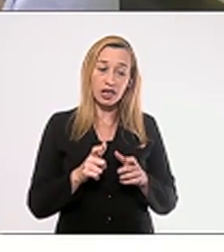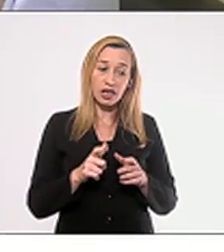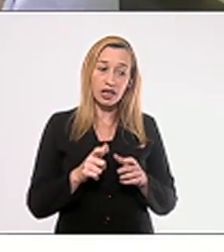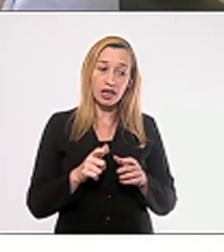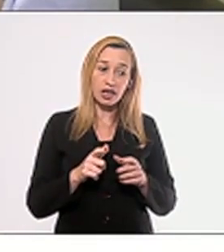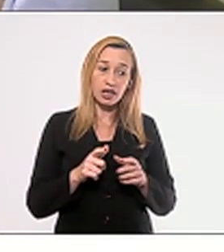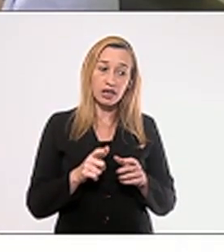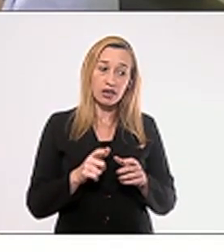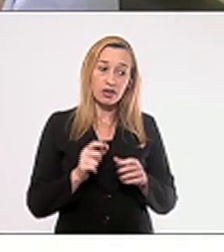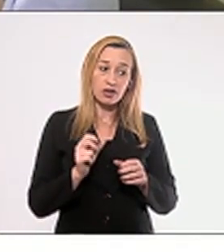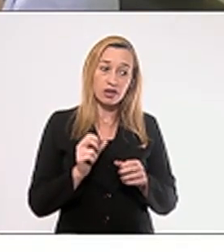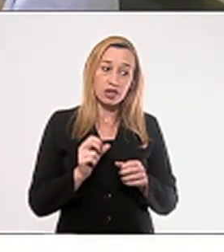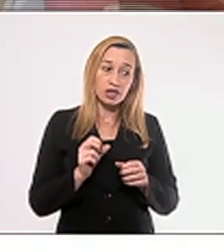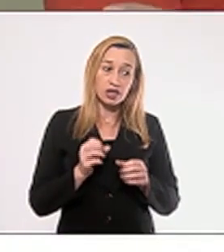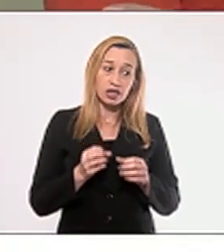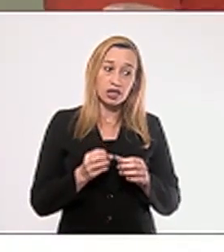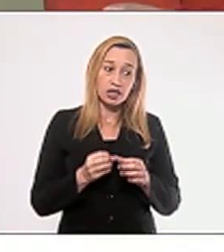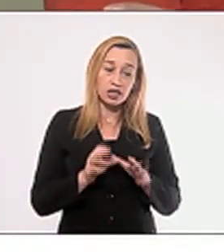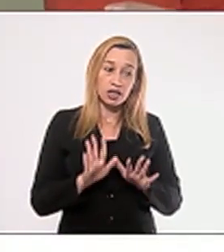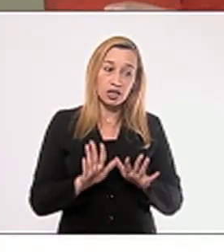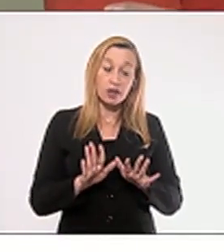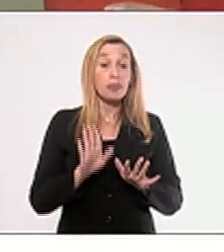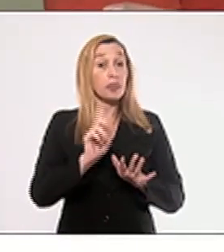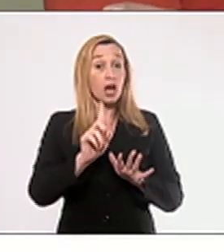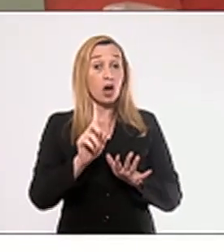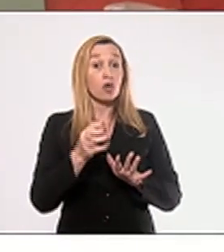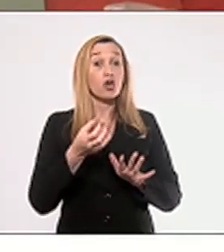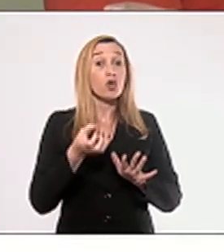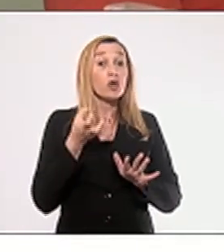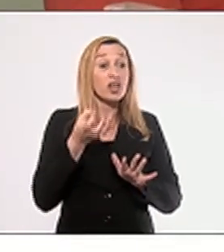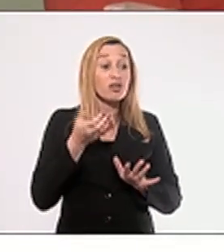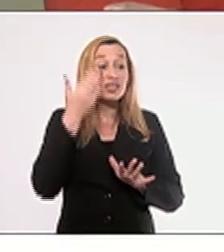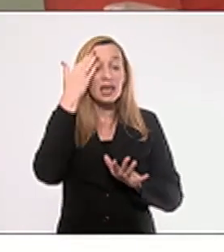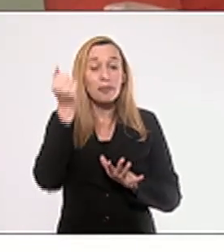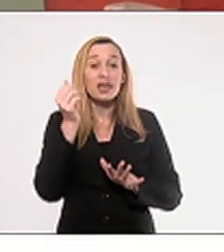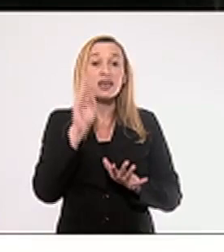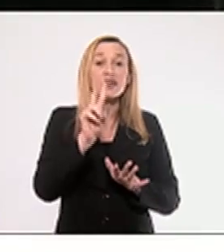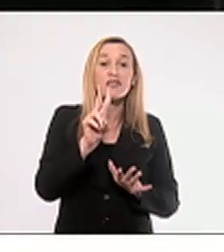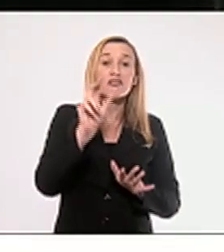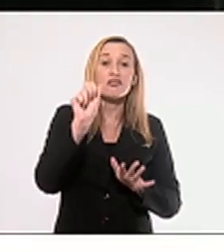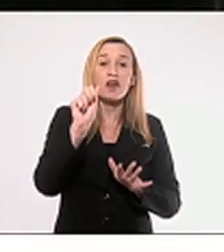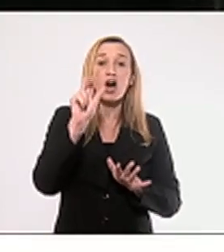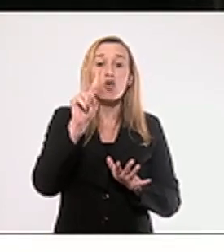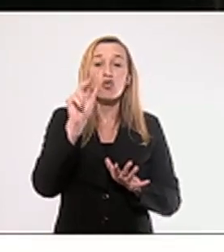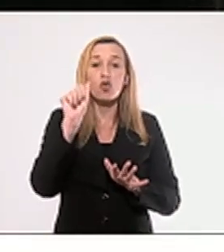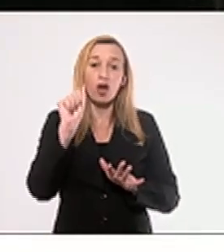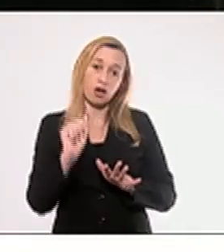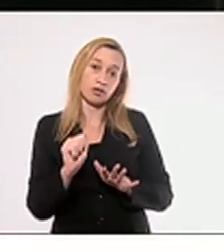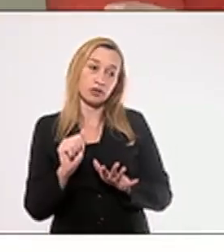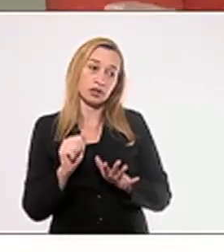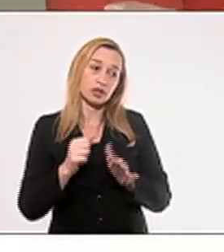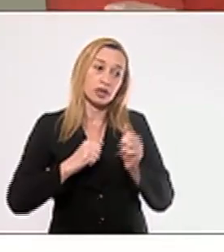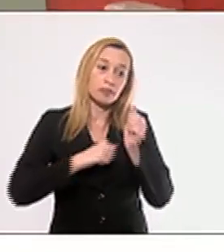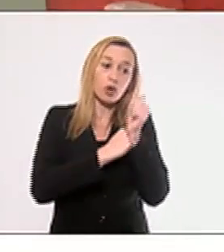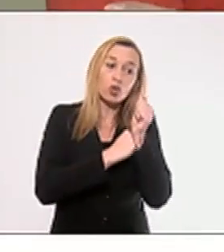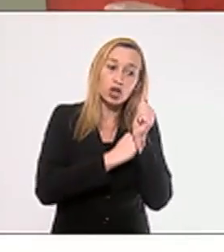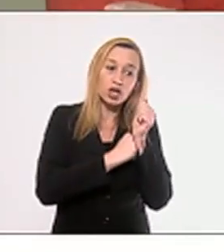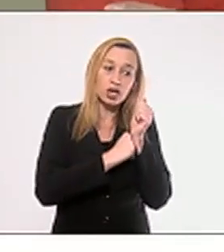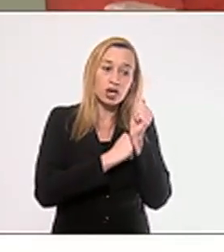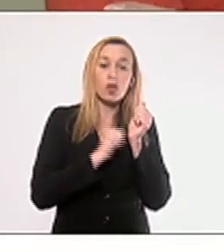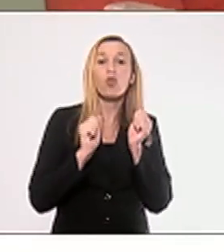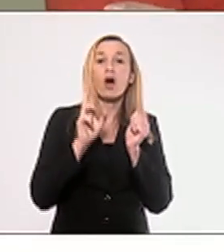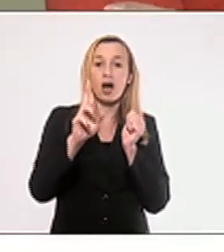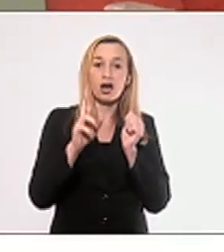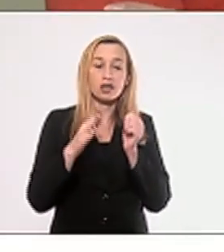você está tratando. Estou perguntando da válvula propriamente dita na tubulação. E o bloqueador de ar, que é a válvula